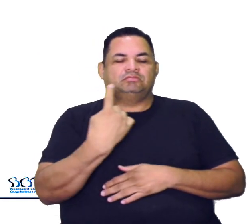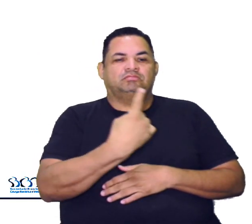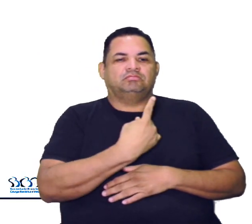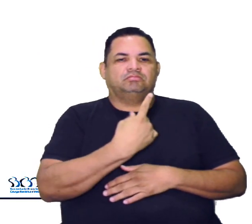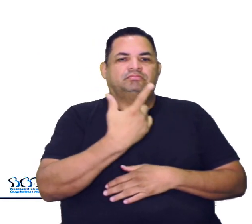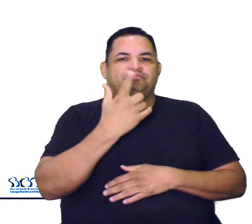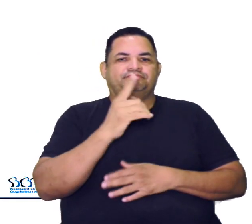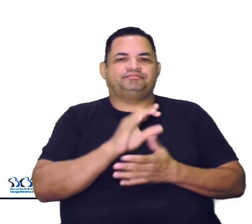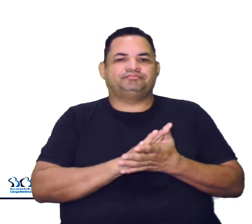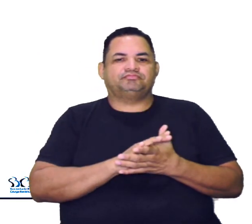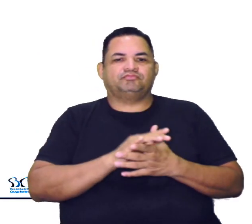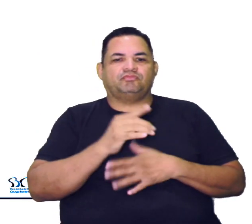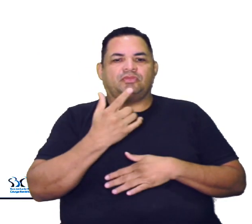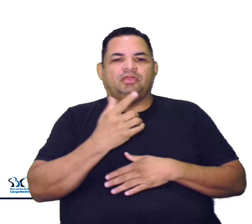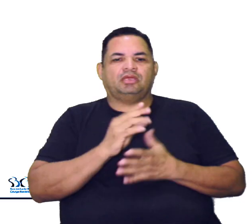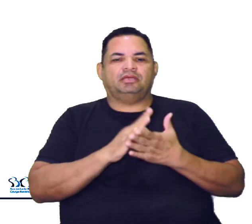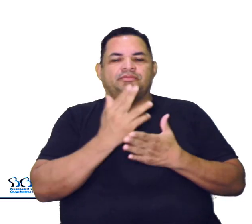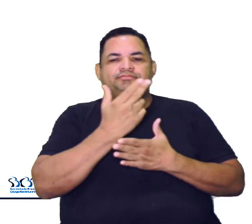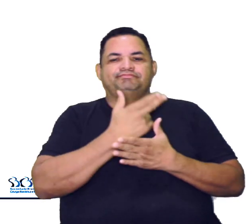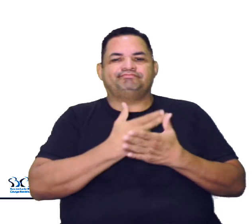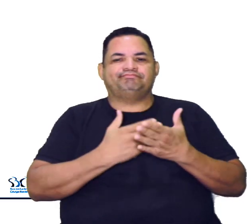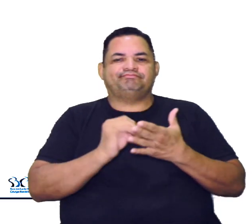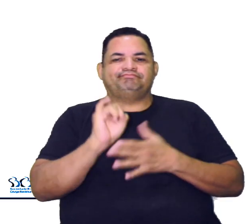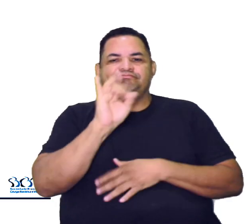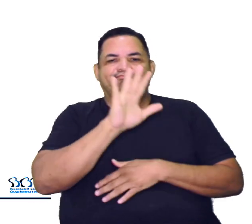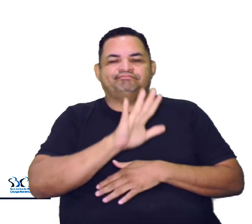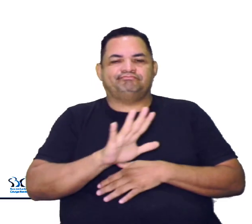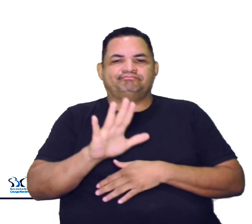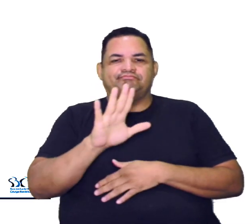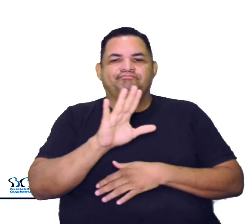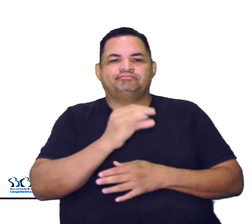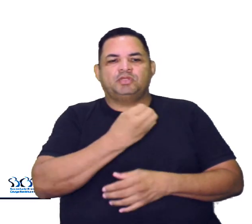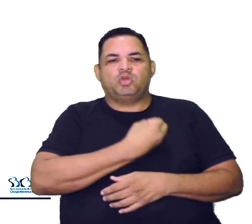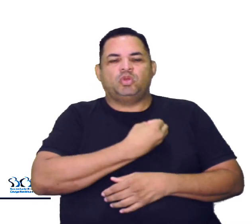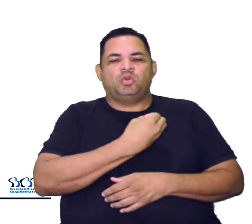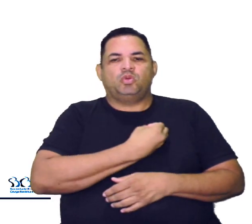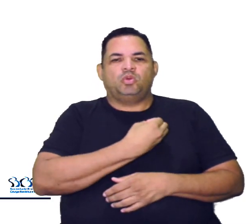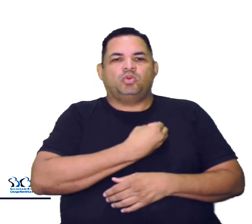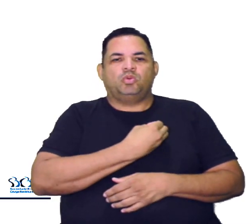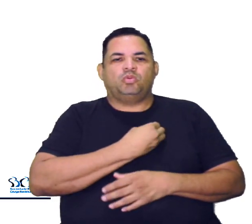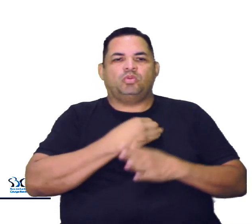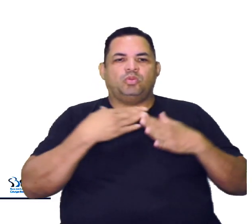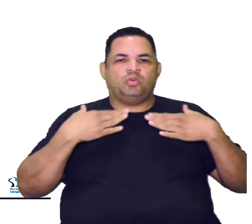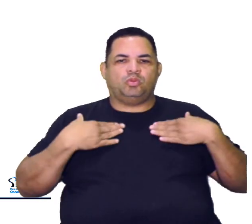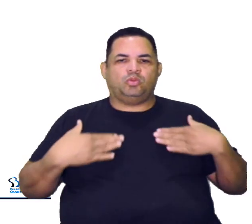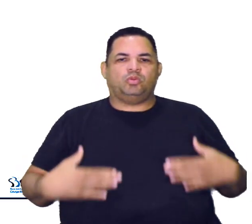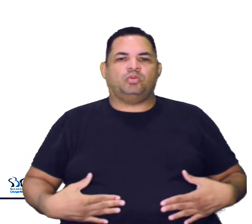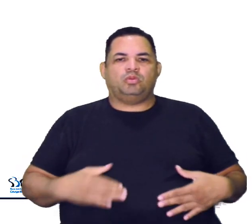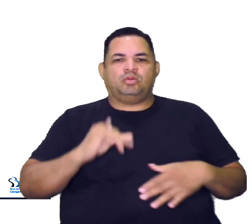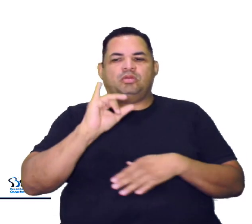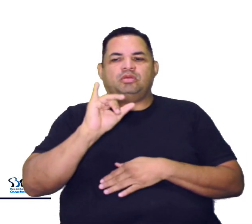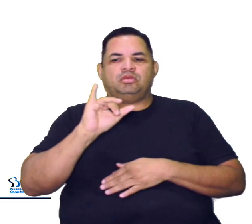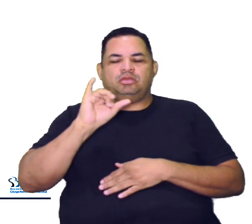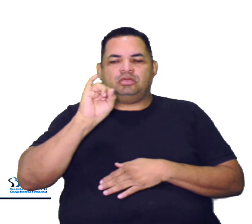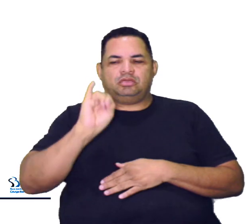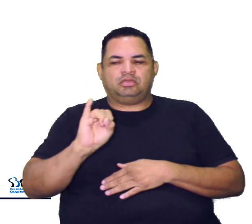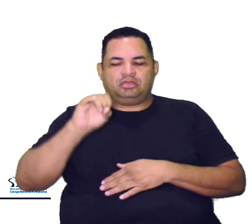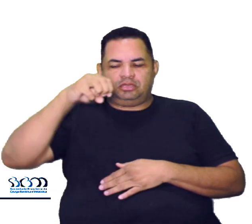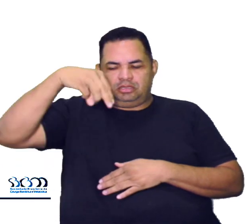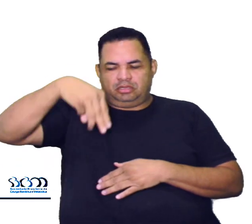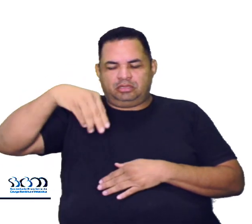aqui um gráfico apontando aqui os índices, né, de massa corporal, o chamado